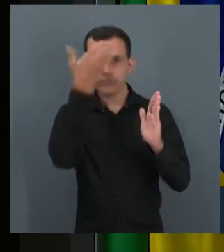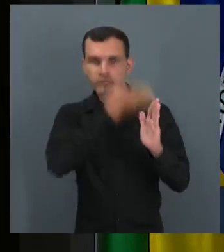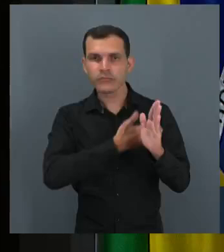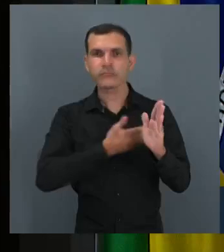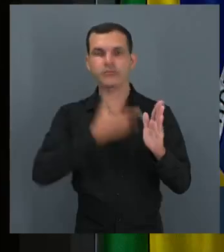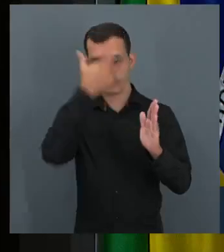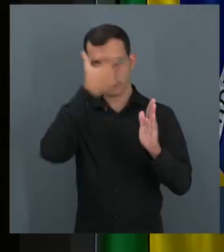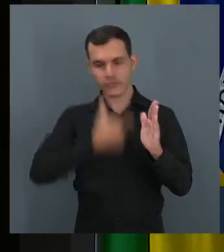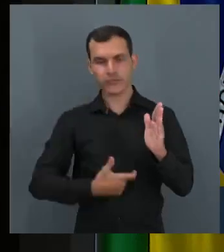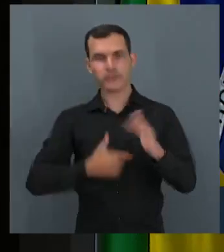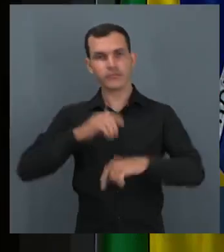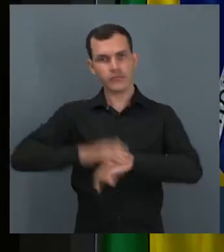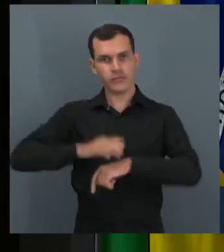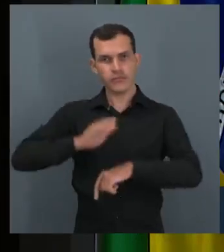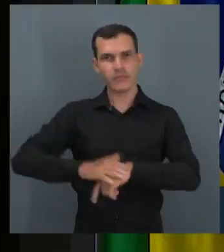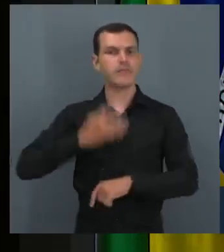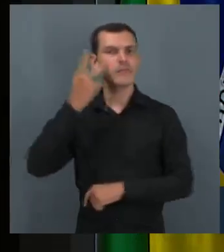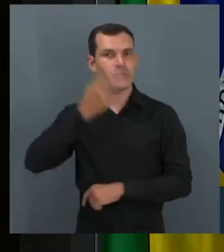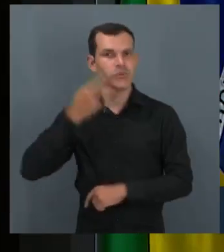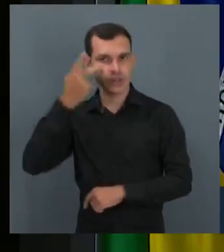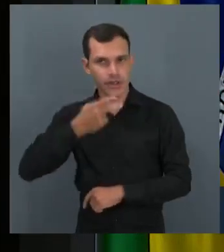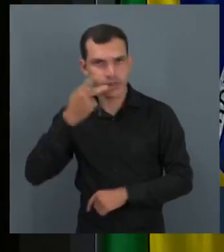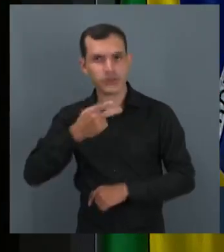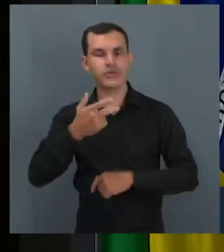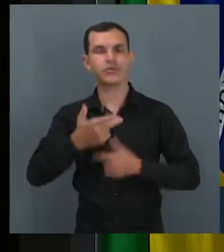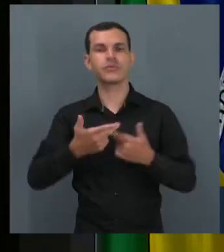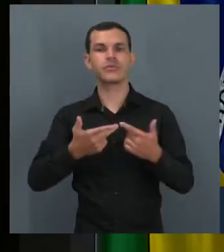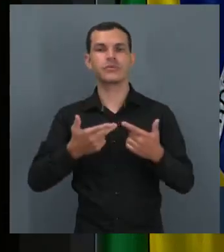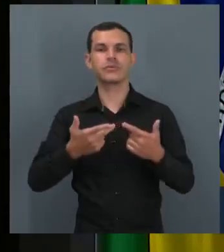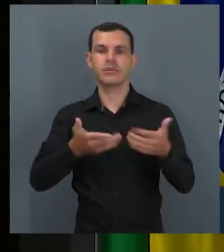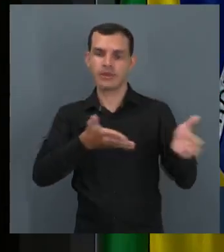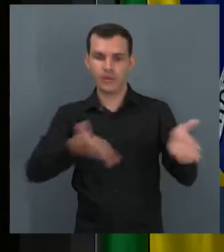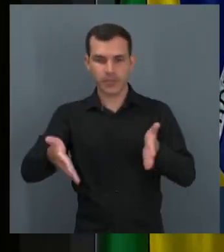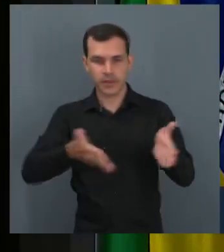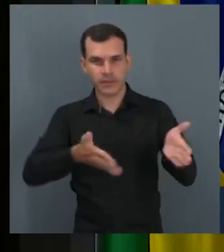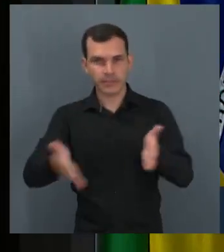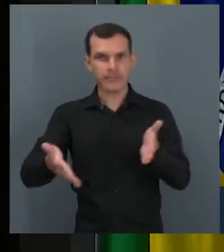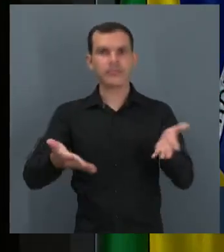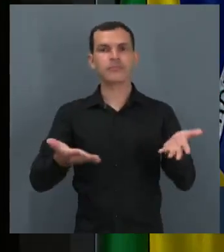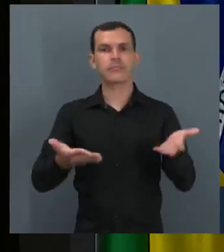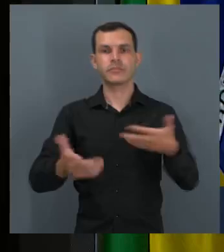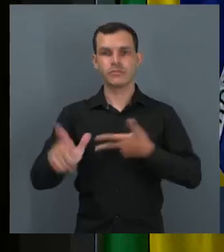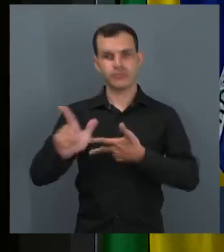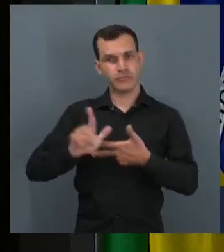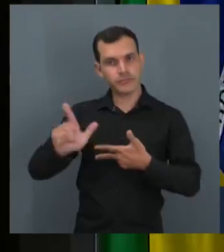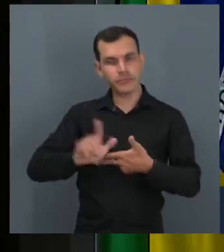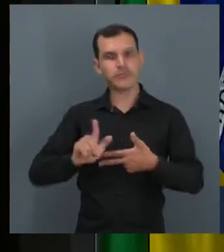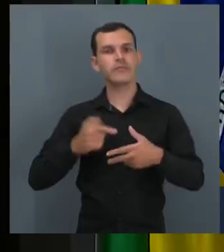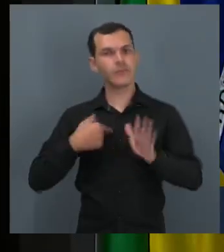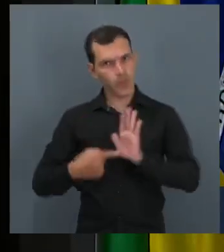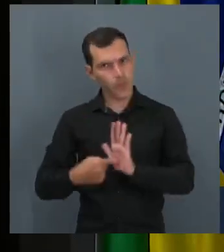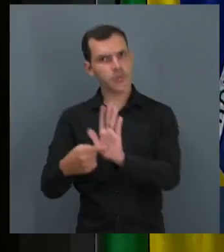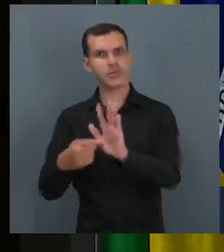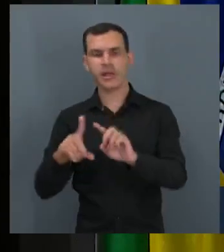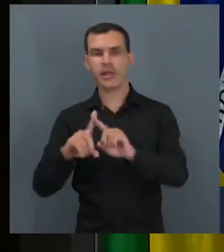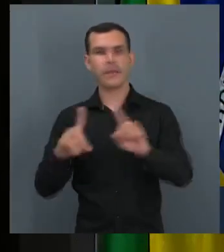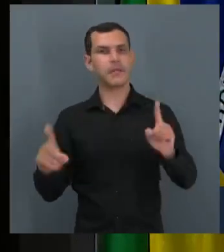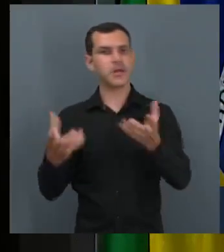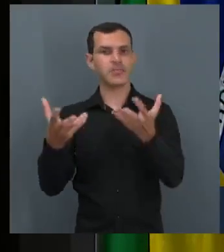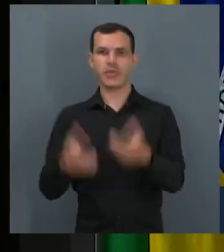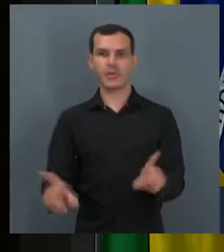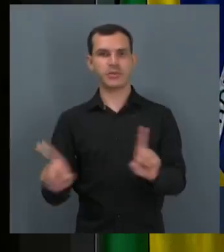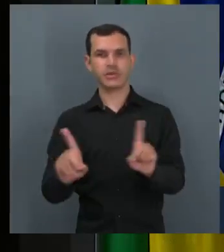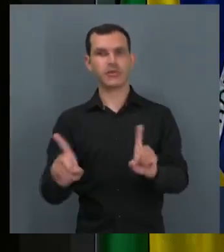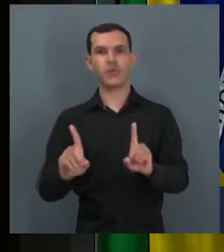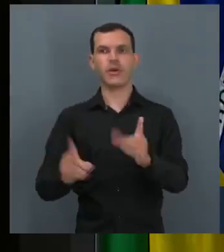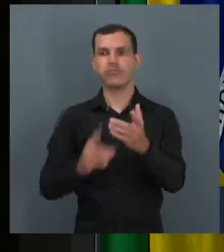parlamentar em pleno exercício de um mandato, eu mostrei. Ora, estamos falando de uma missão oficial de representantes do Senado